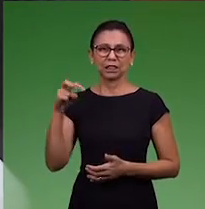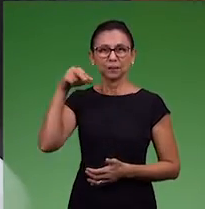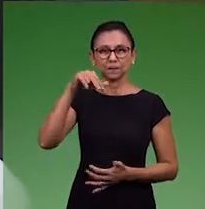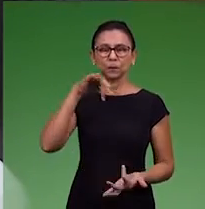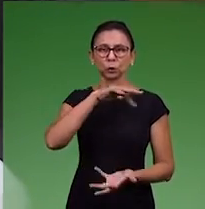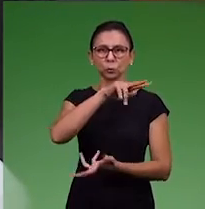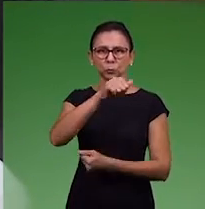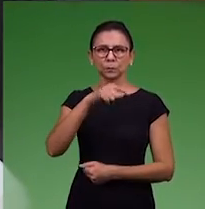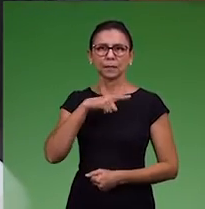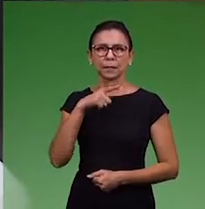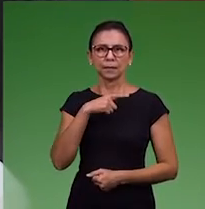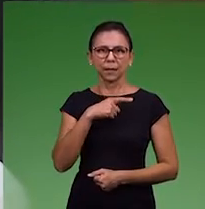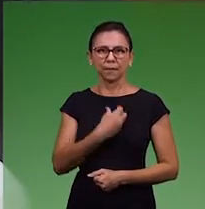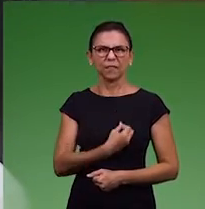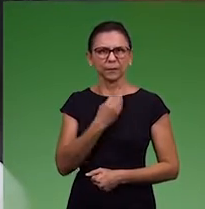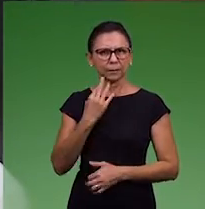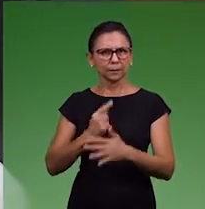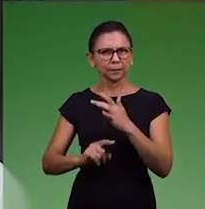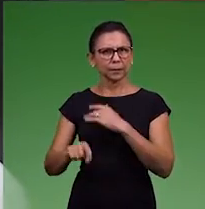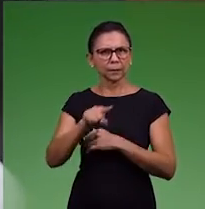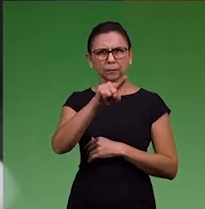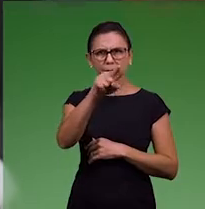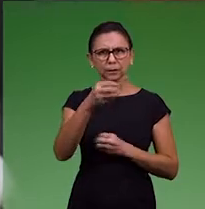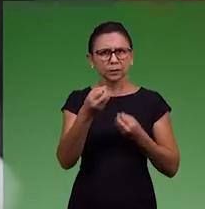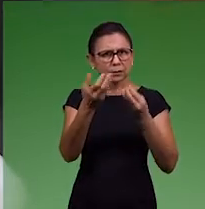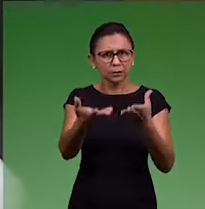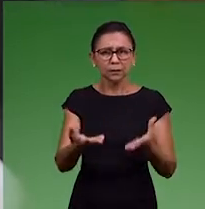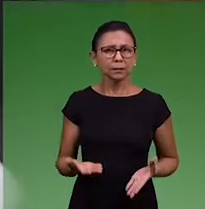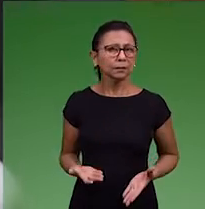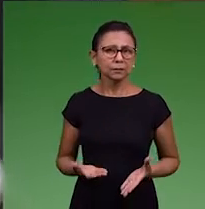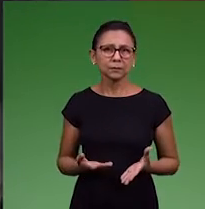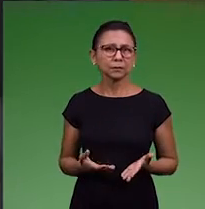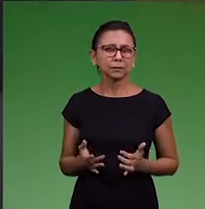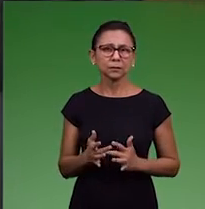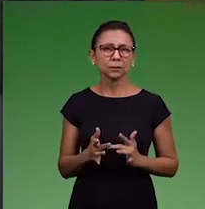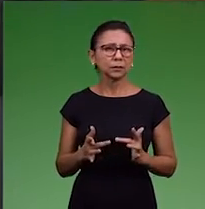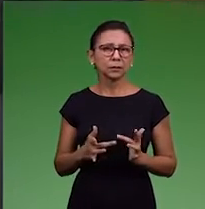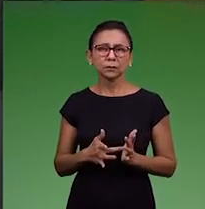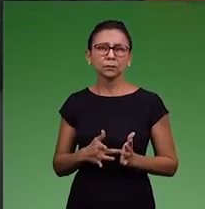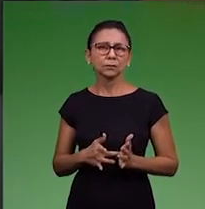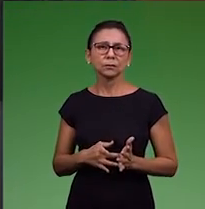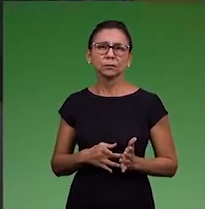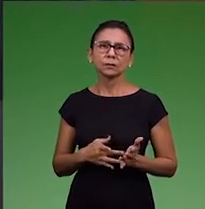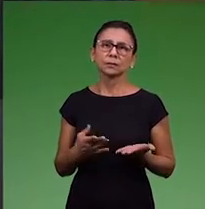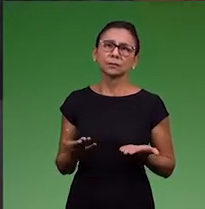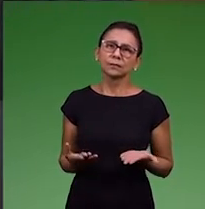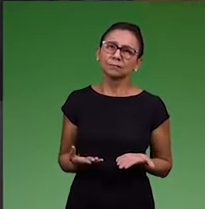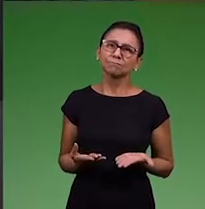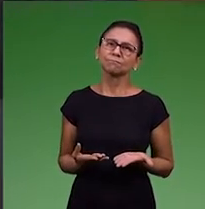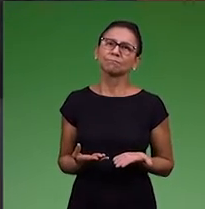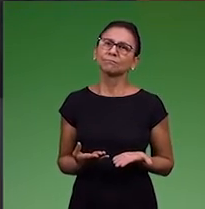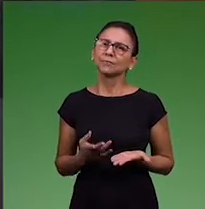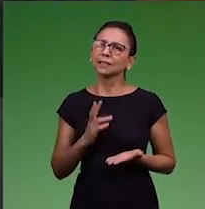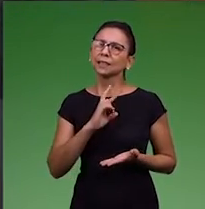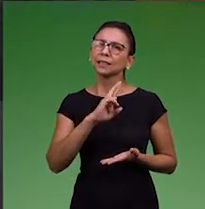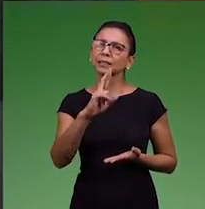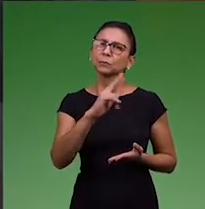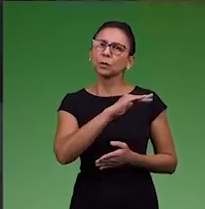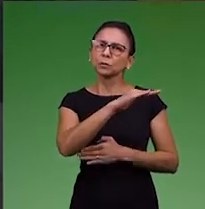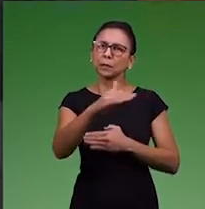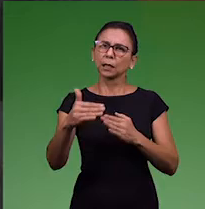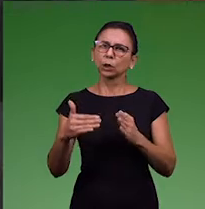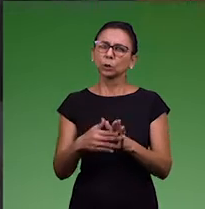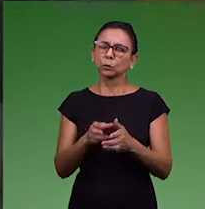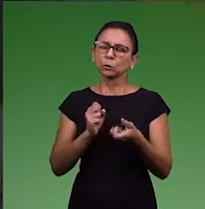tenhais vida, ele disse, vida em abundância. Então, Jesus é a resposta de Deus para os anseios do